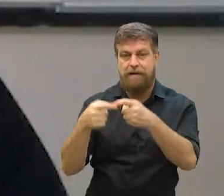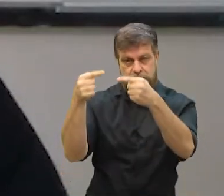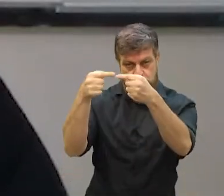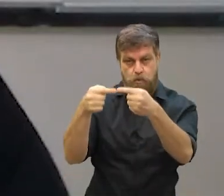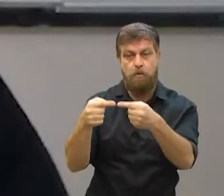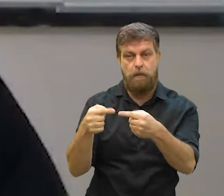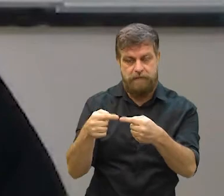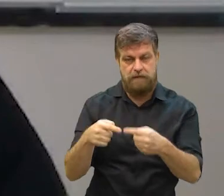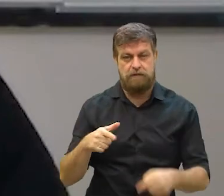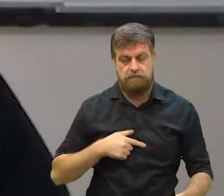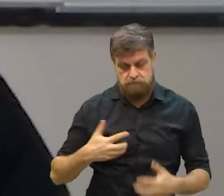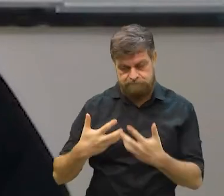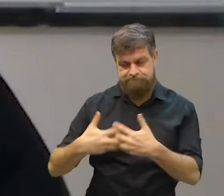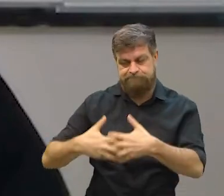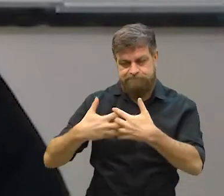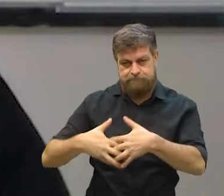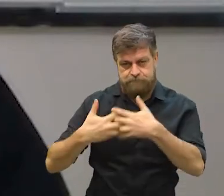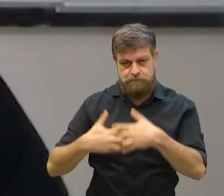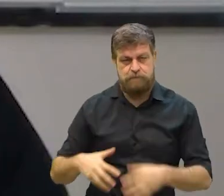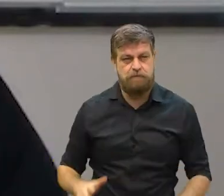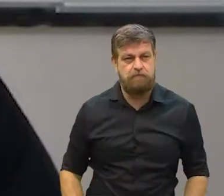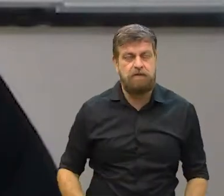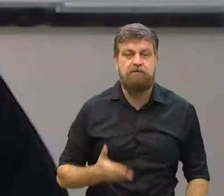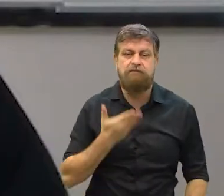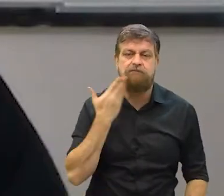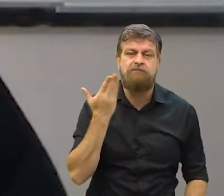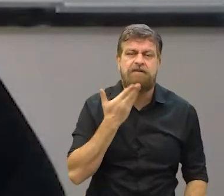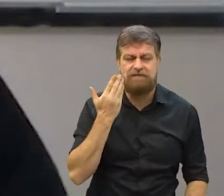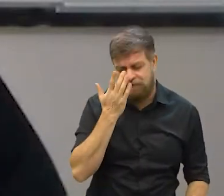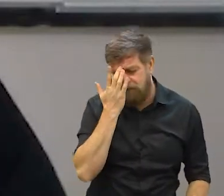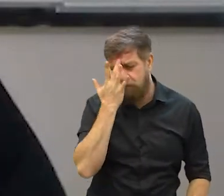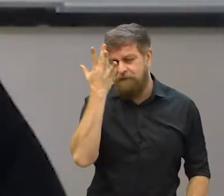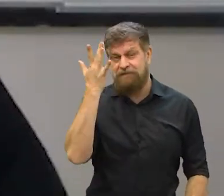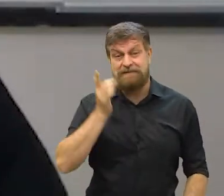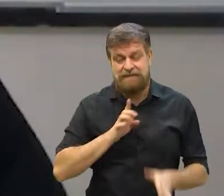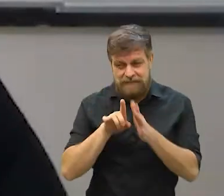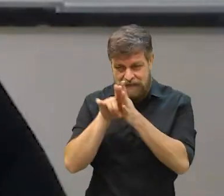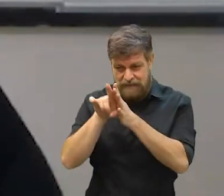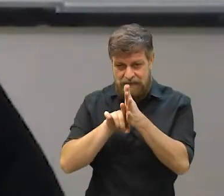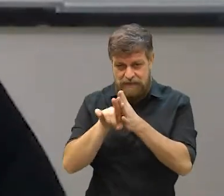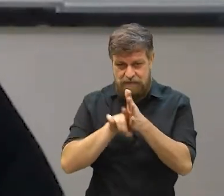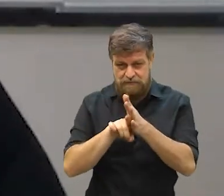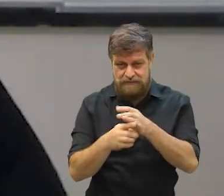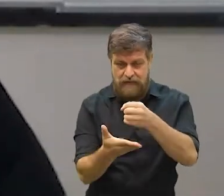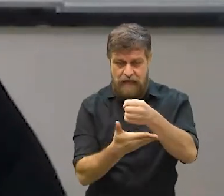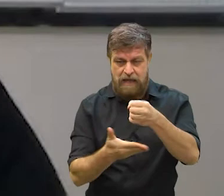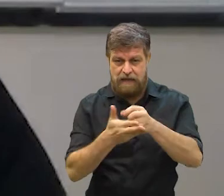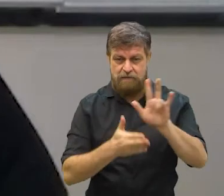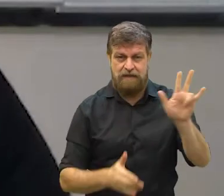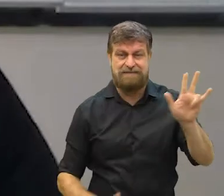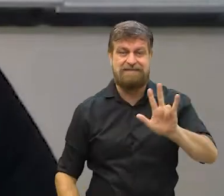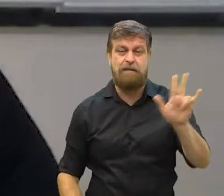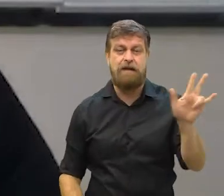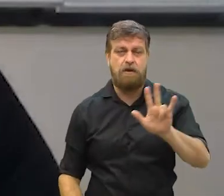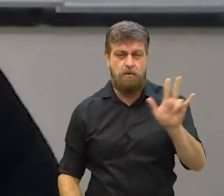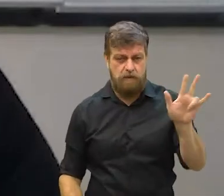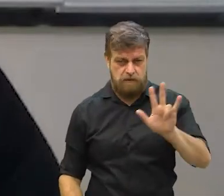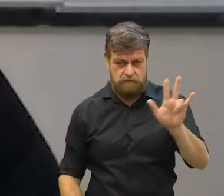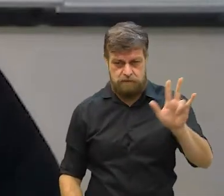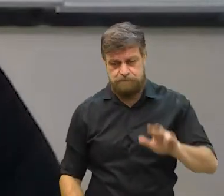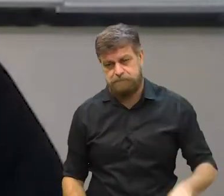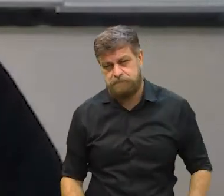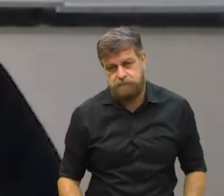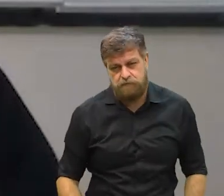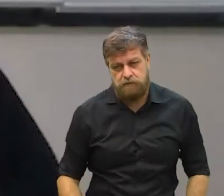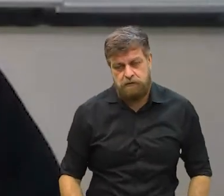Com isso, vai facilitar e agilizar muito as pesquisas à base da planta.